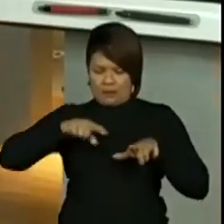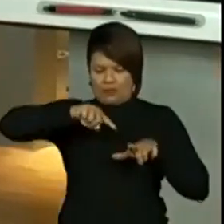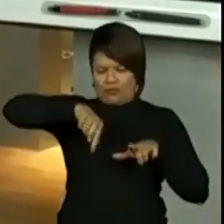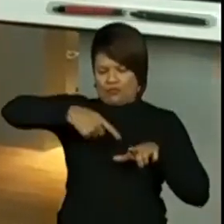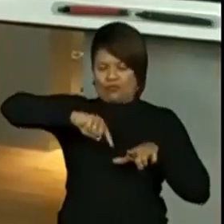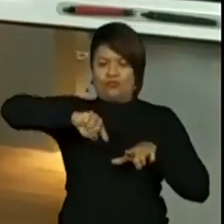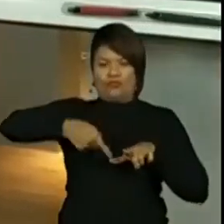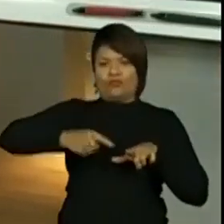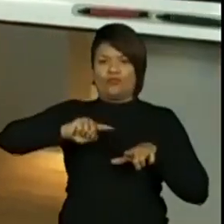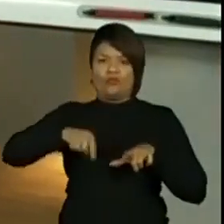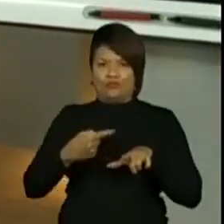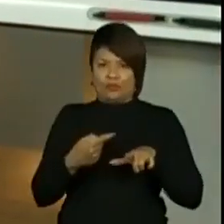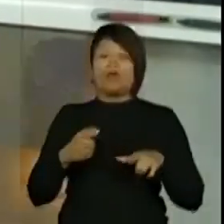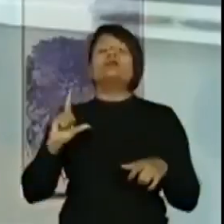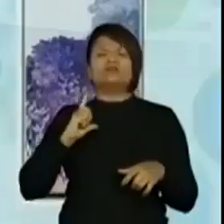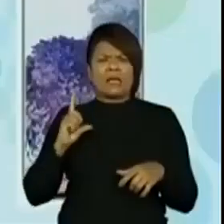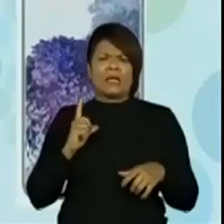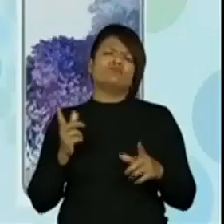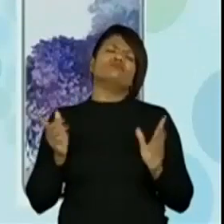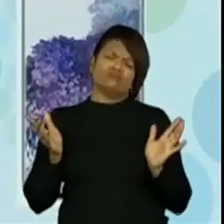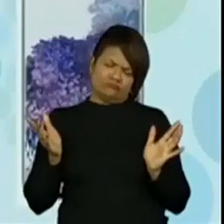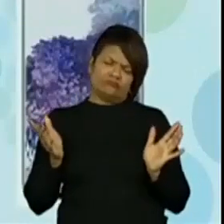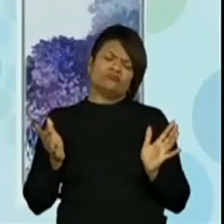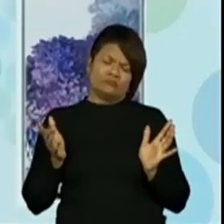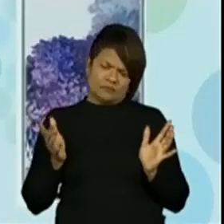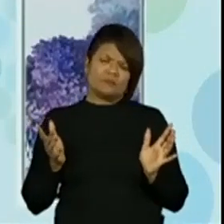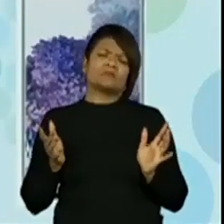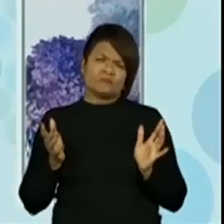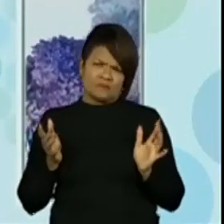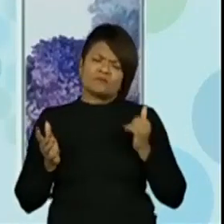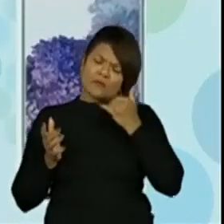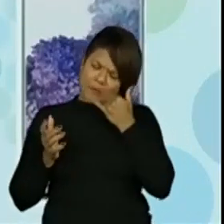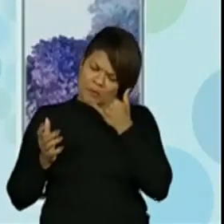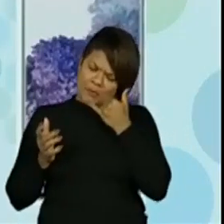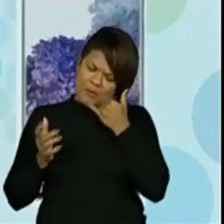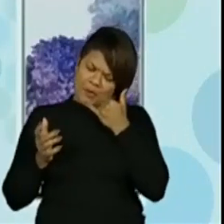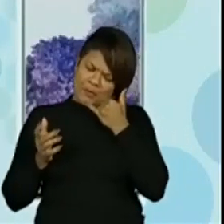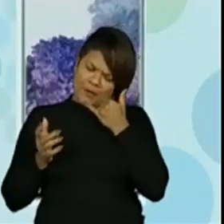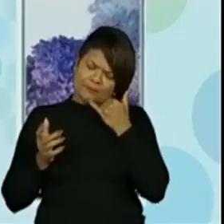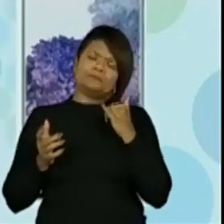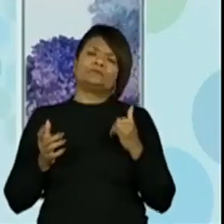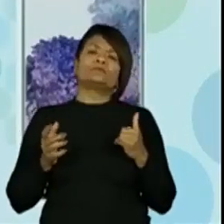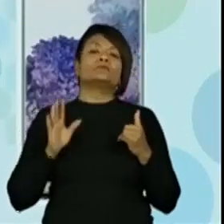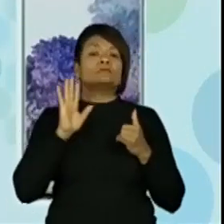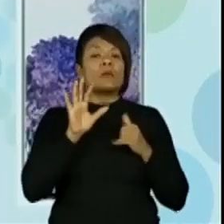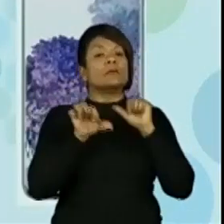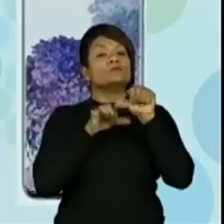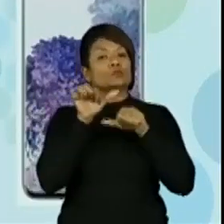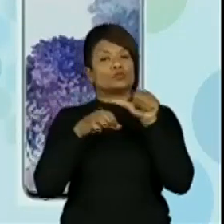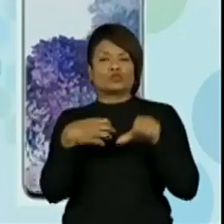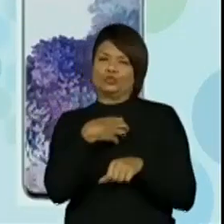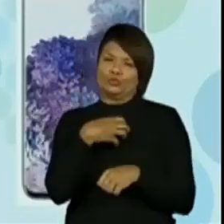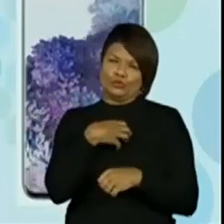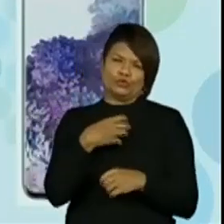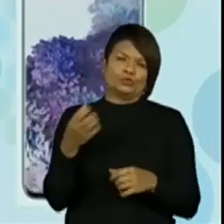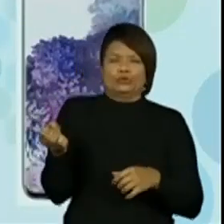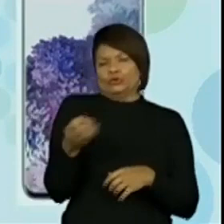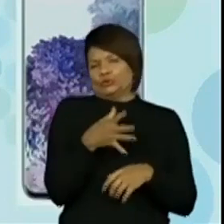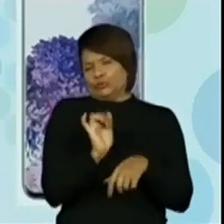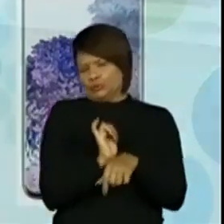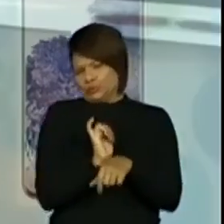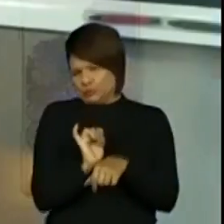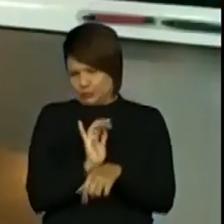tem praticamente a mesma função, que é de falar apenas, só muda o estilo, que é mais novo,